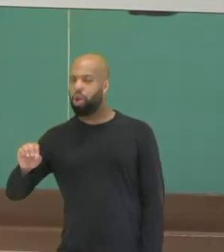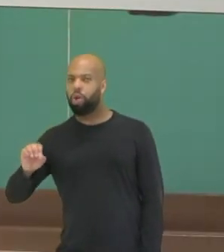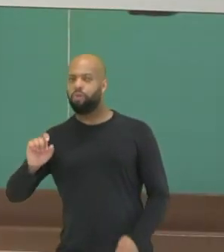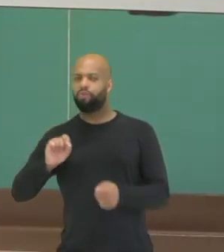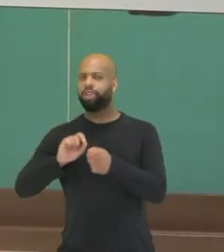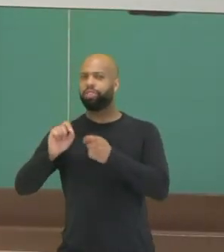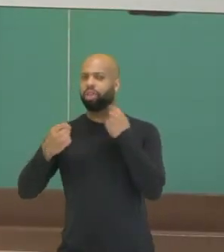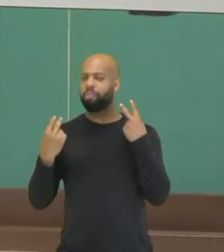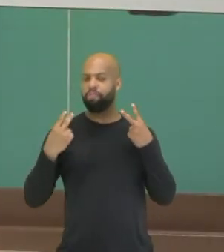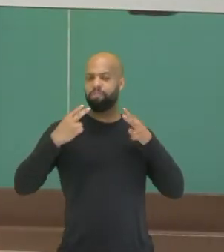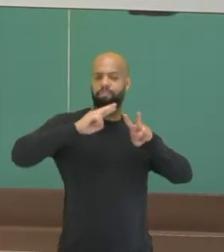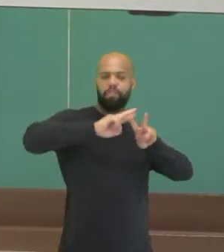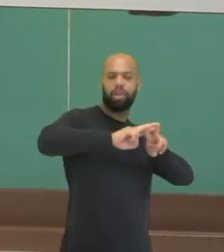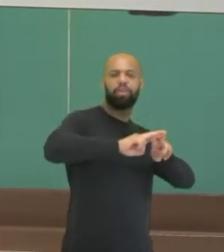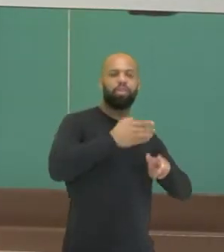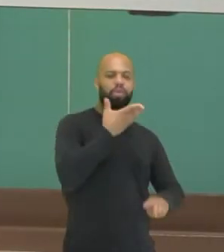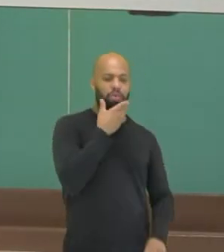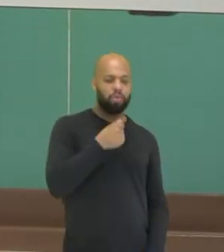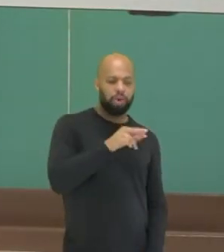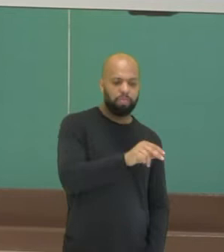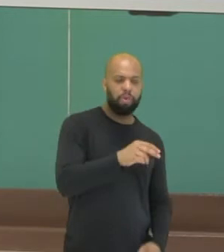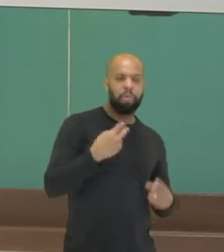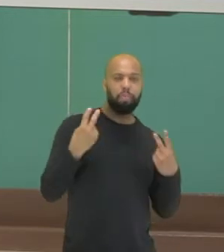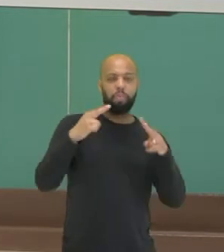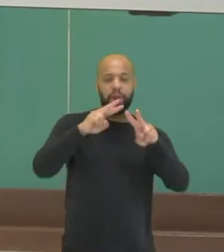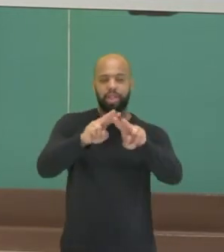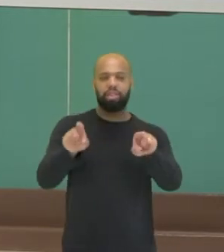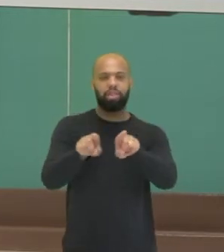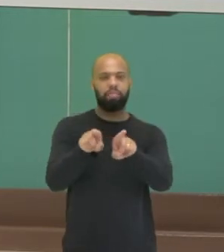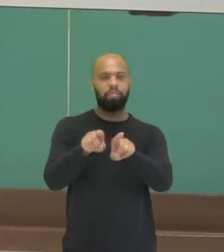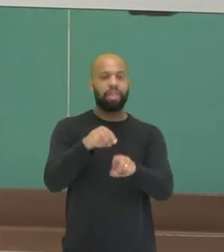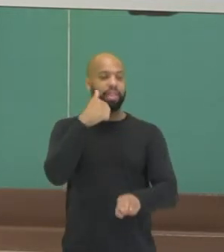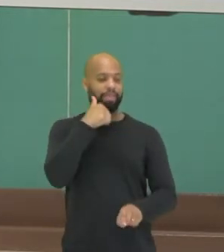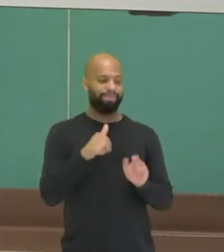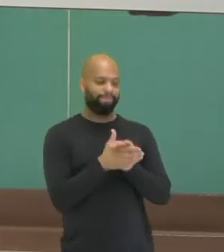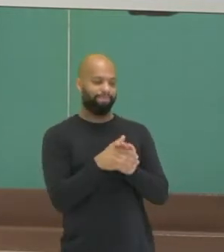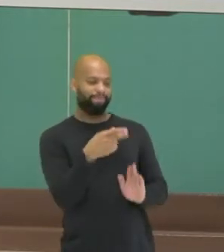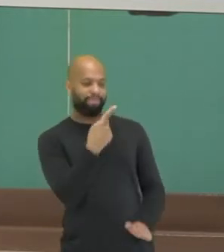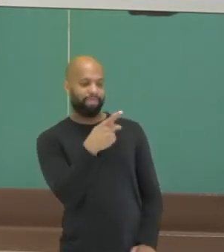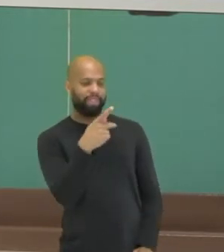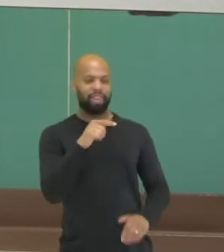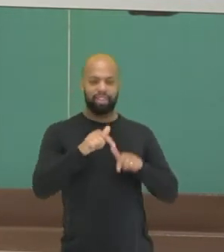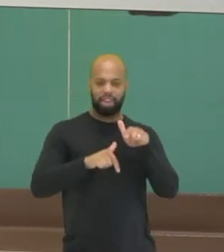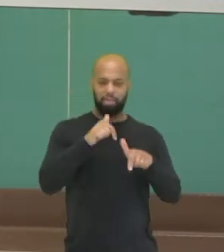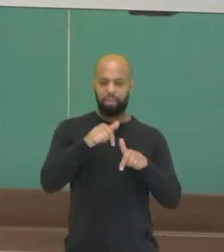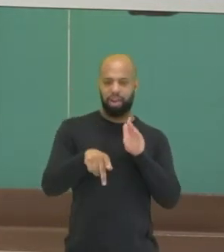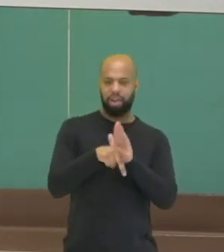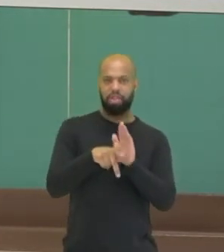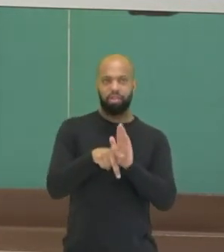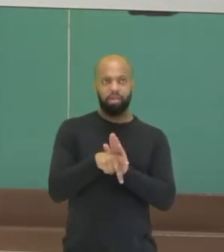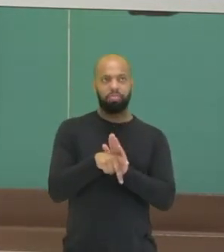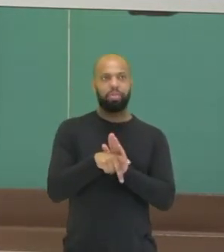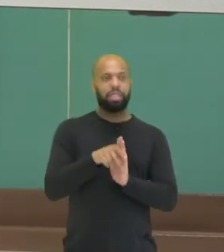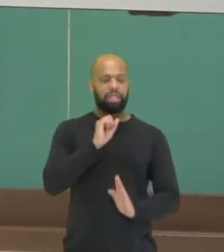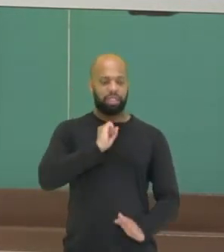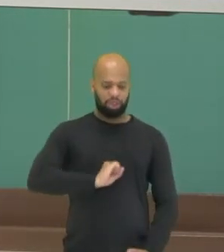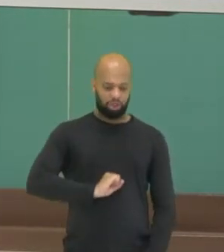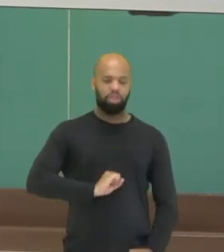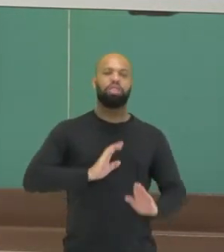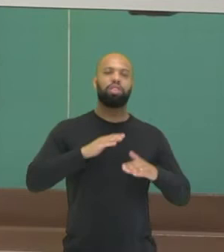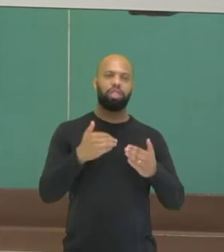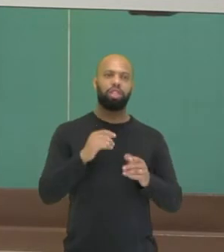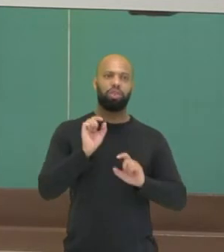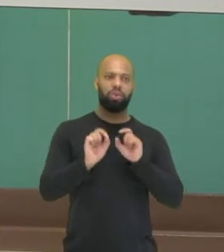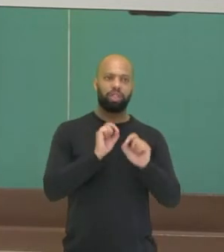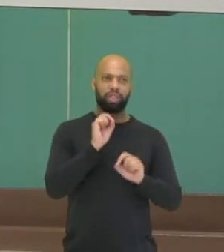calabouço, mandou a Réia Sílvia para ser presa também num templo para trabalhar de sacerdotisa e de quebra queria dar fim nos que seriam